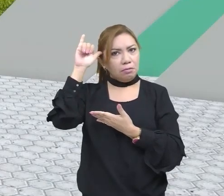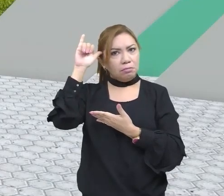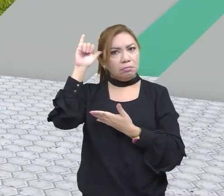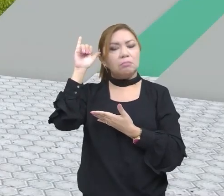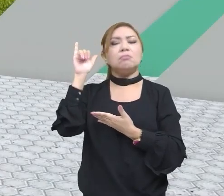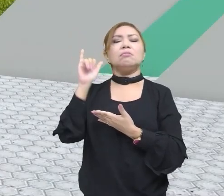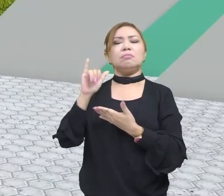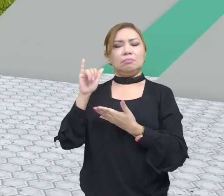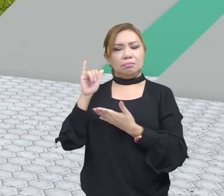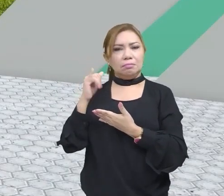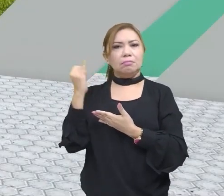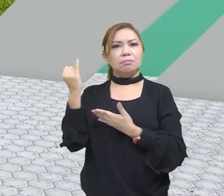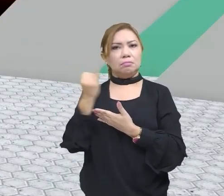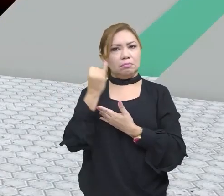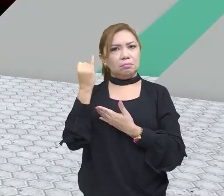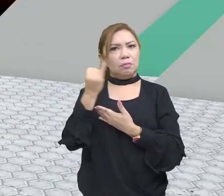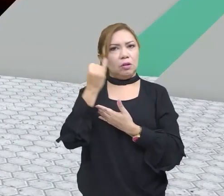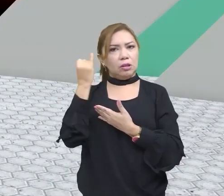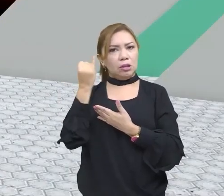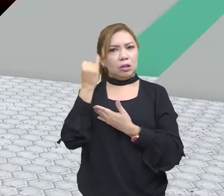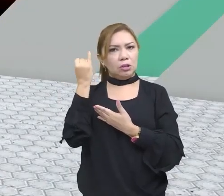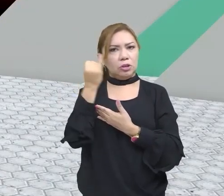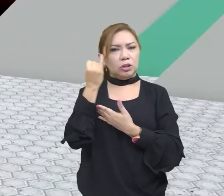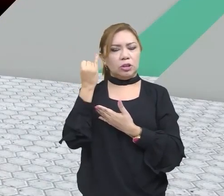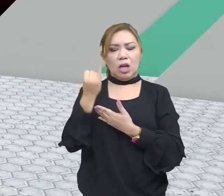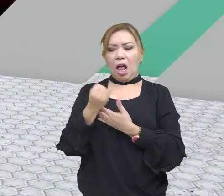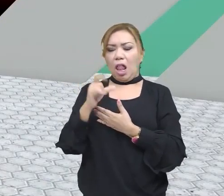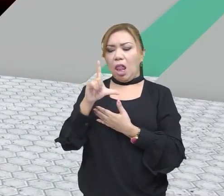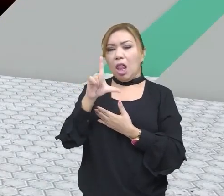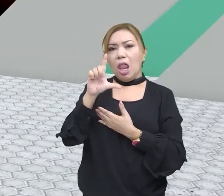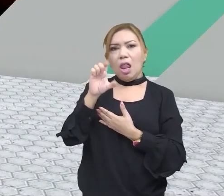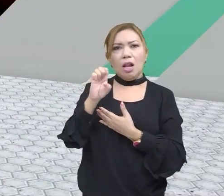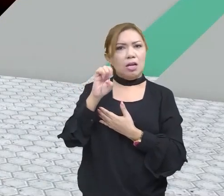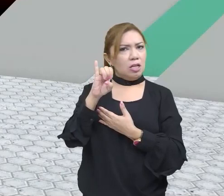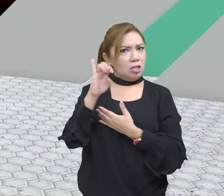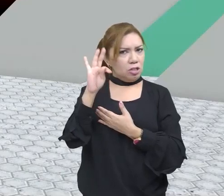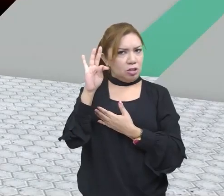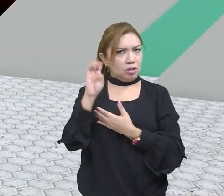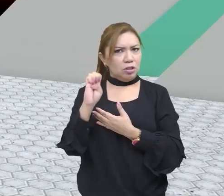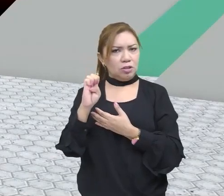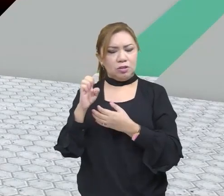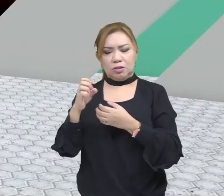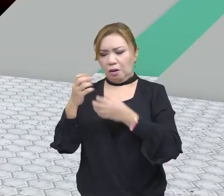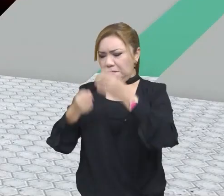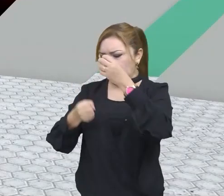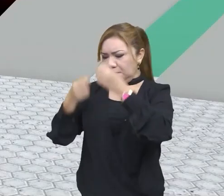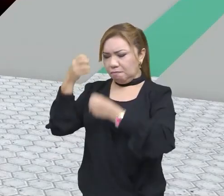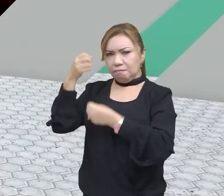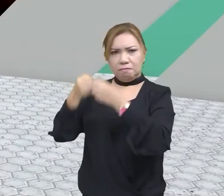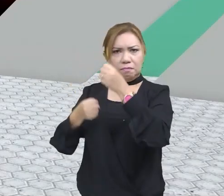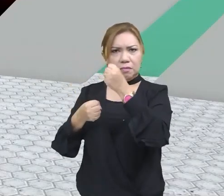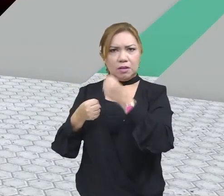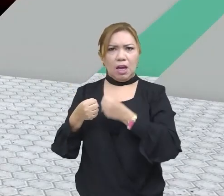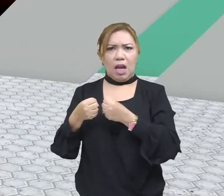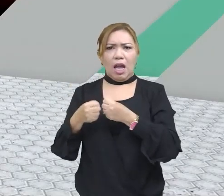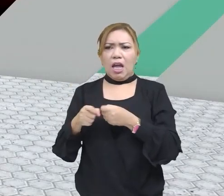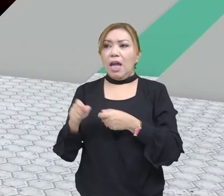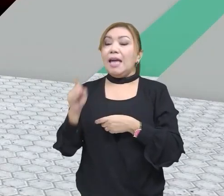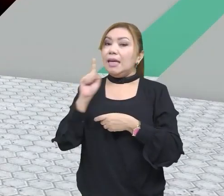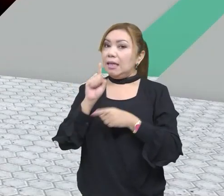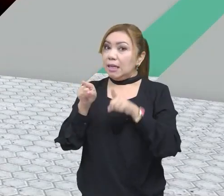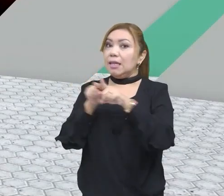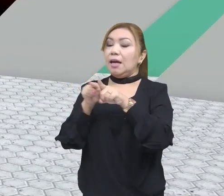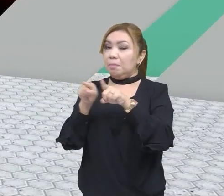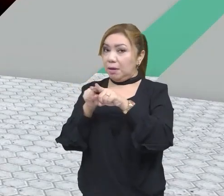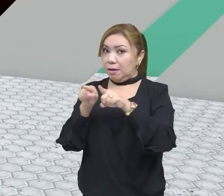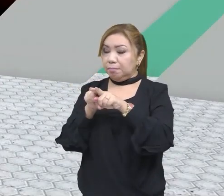ela produz outras fontes, outros alimentos como carnes, por exemplo. Elas também oferecem